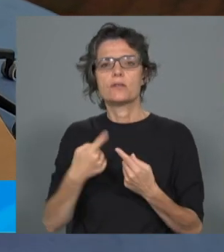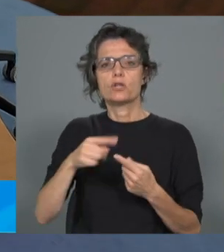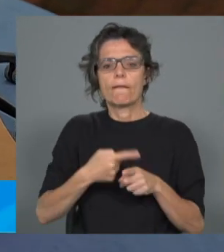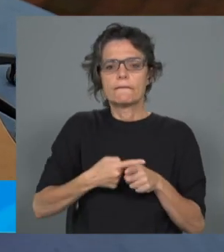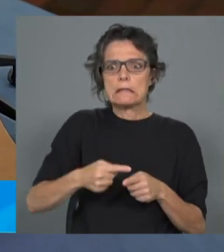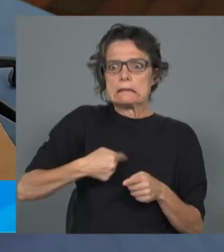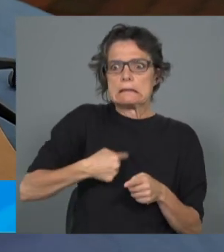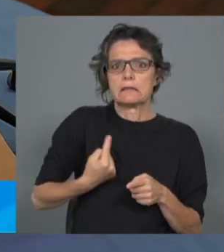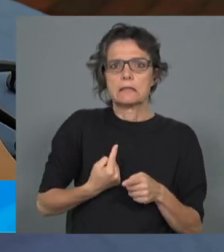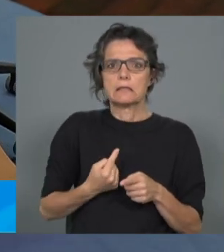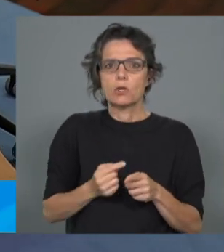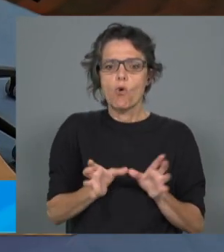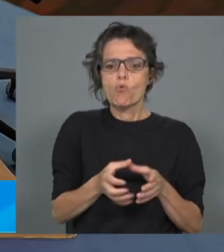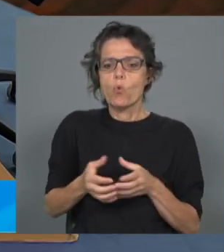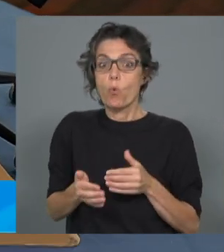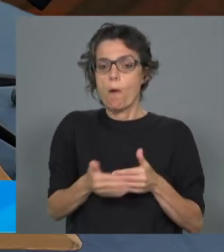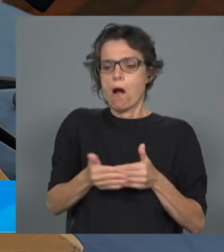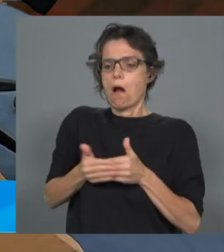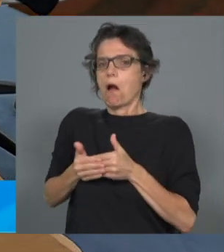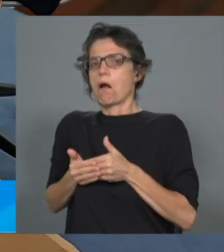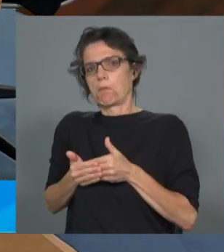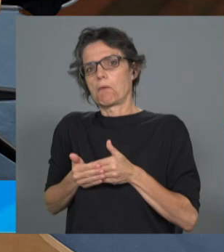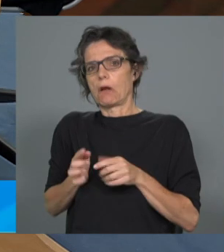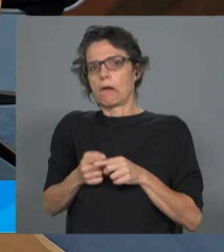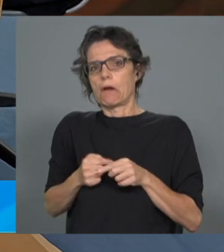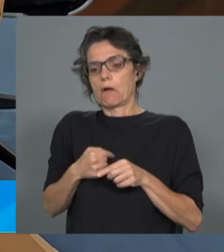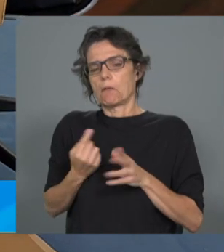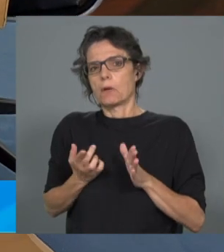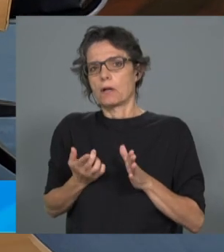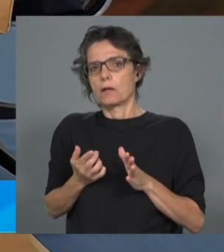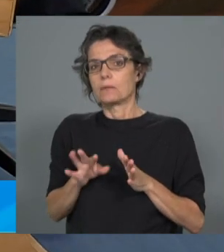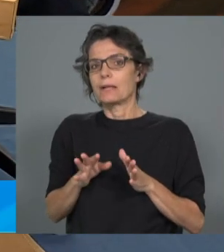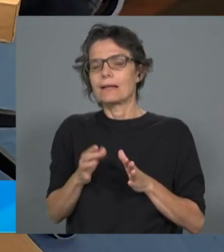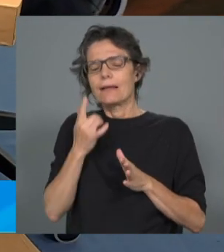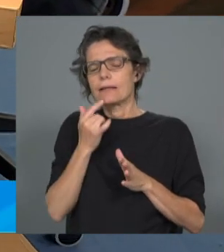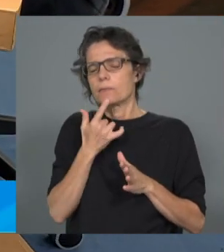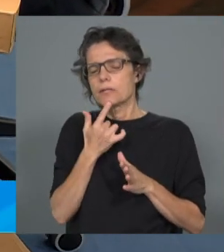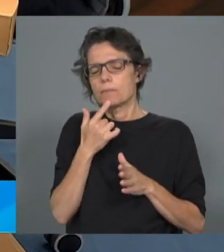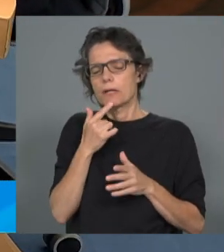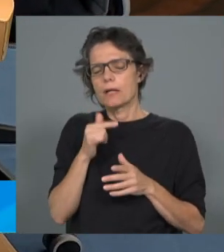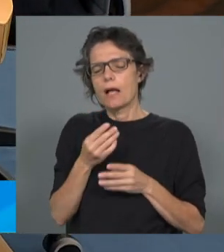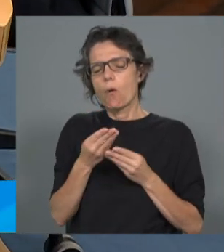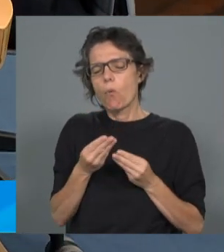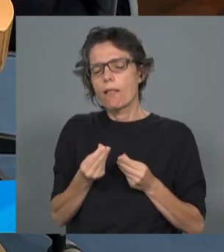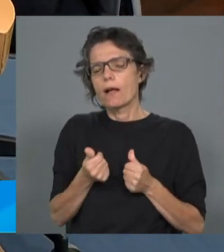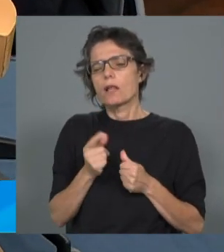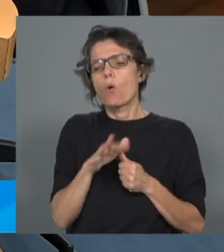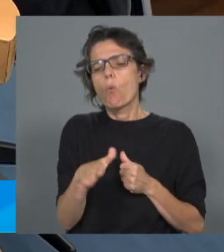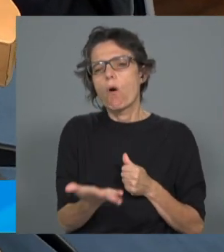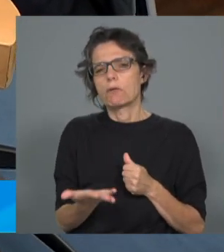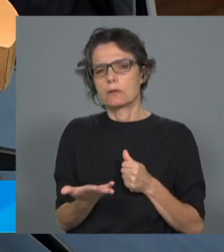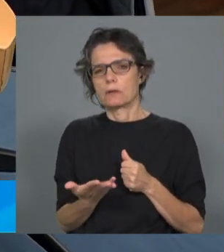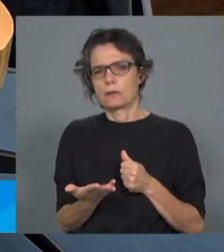pequenas quintas, de pequenos grupos, mas olhar aquilo que é essencial. E essa é talvez a grande dificuldade,